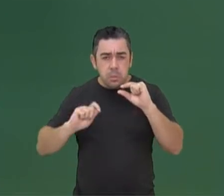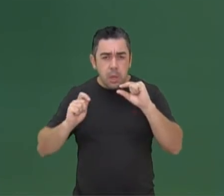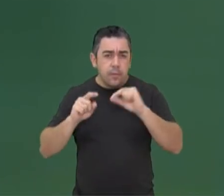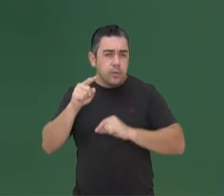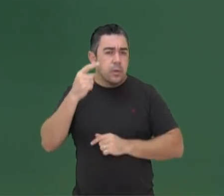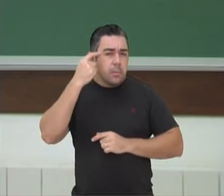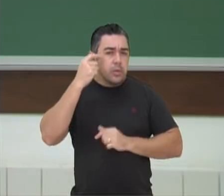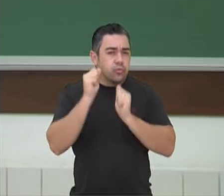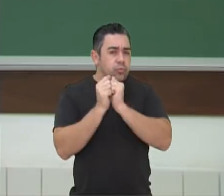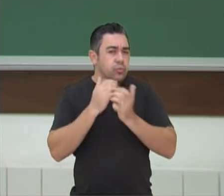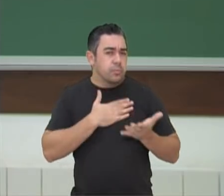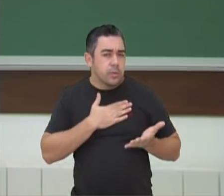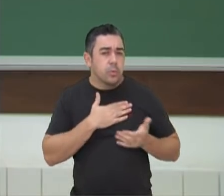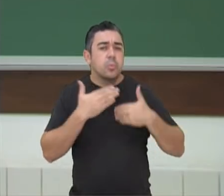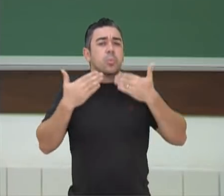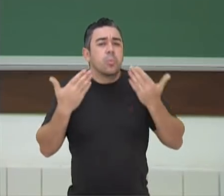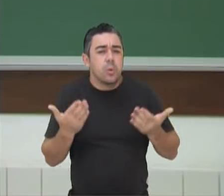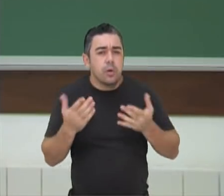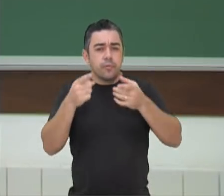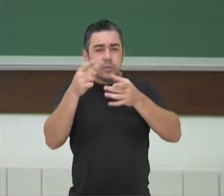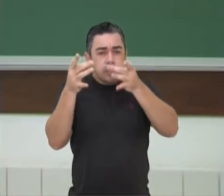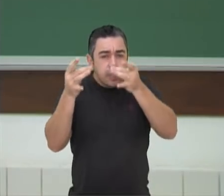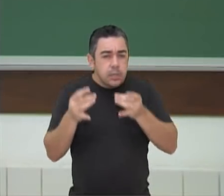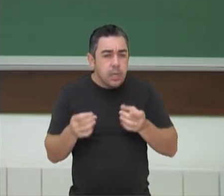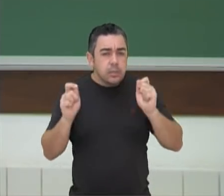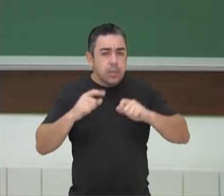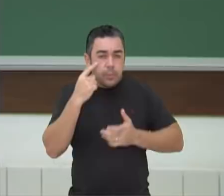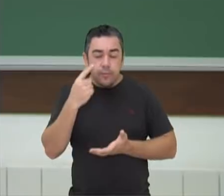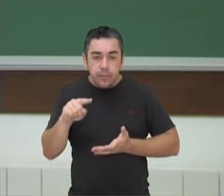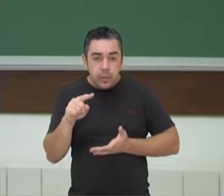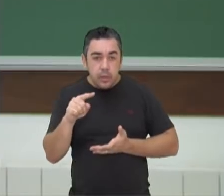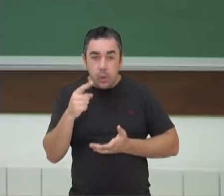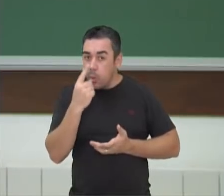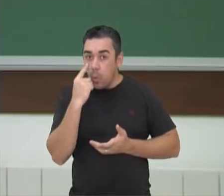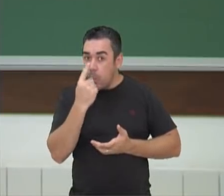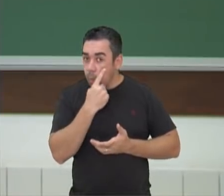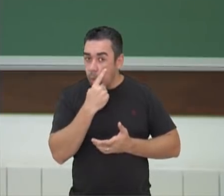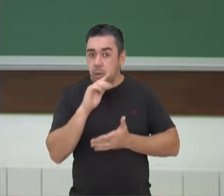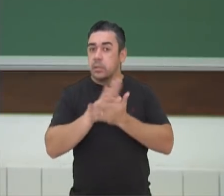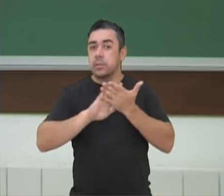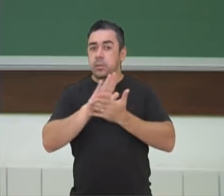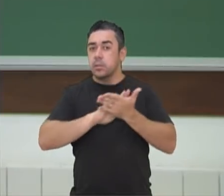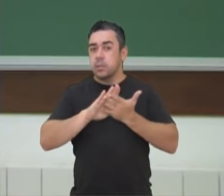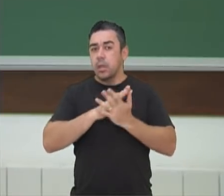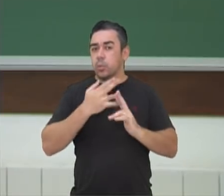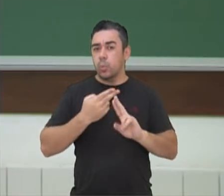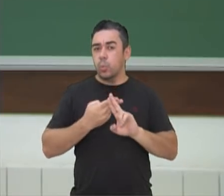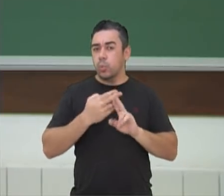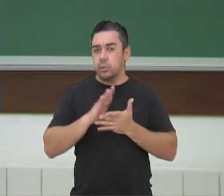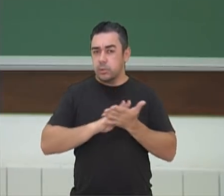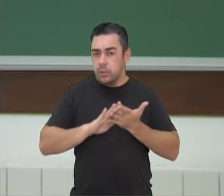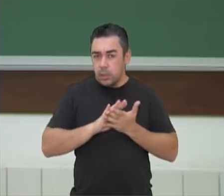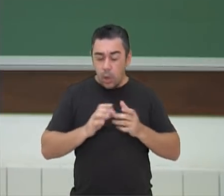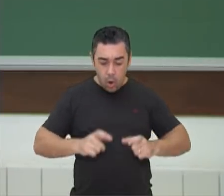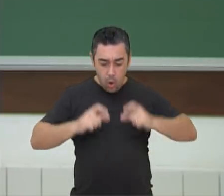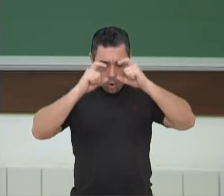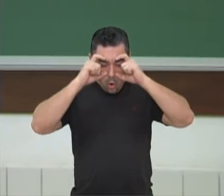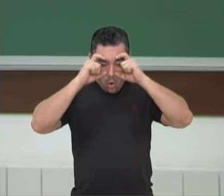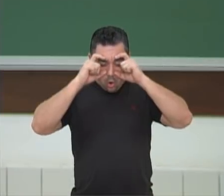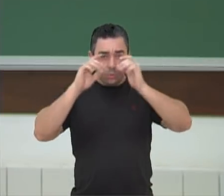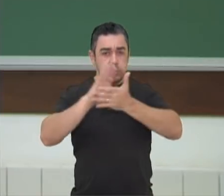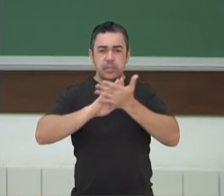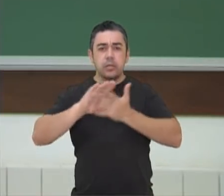Pense comigo, quais detalhes você consegue ver a olho nu? Sem o uso de nenhum instrumento, nem de óculos ou um